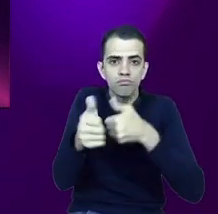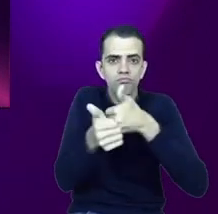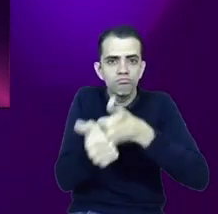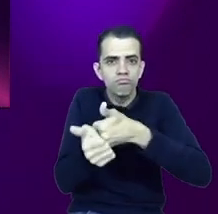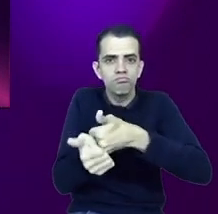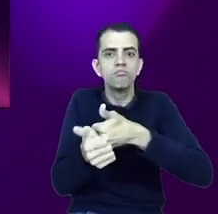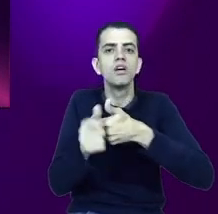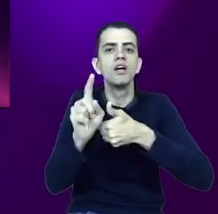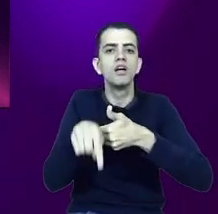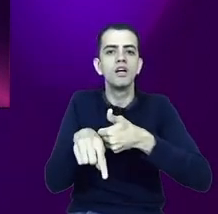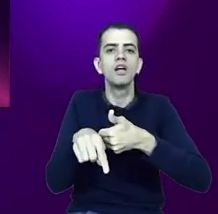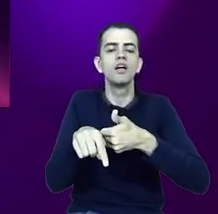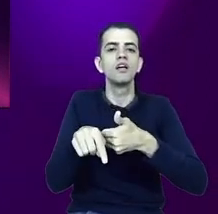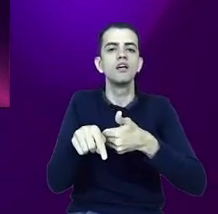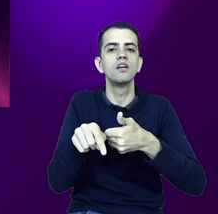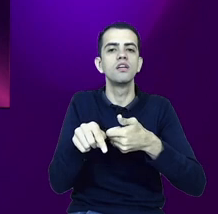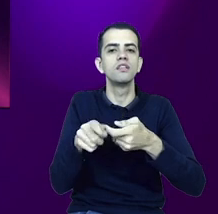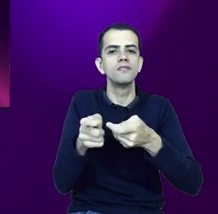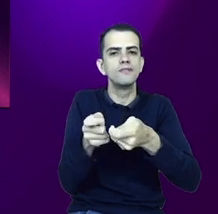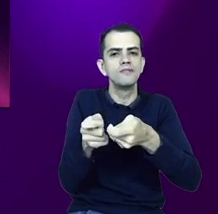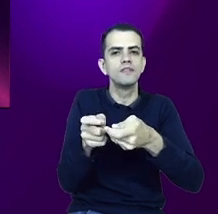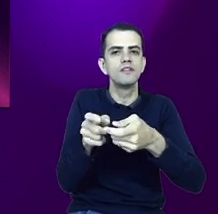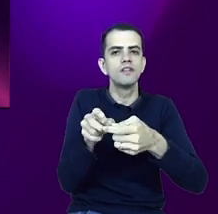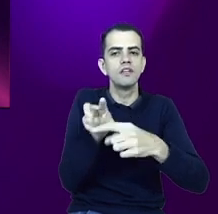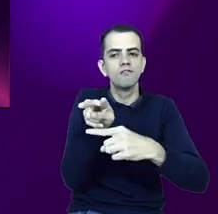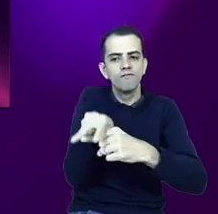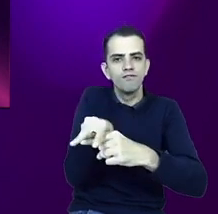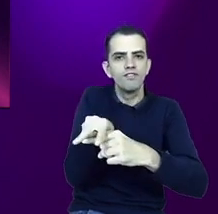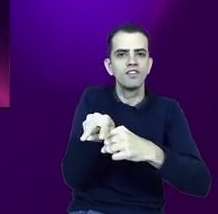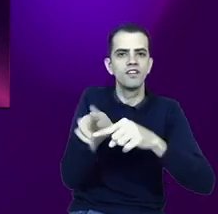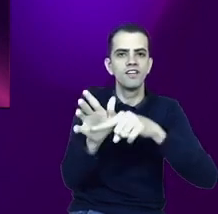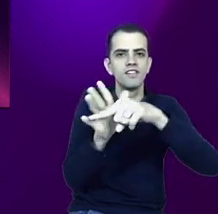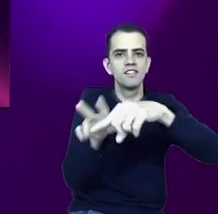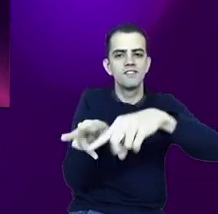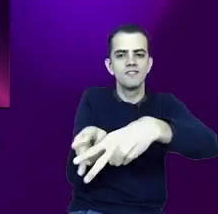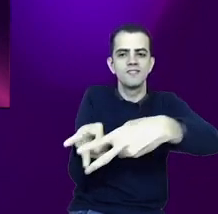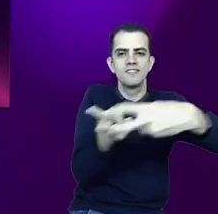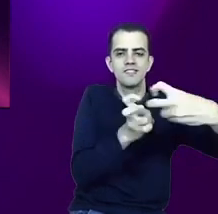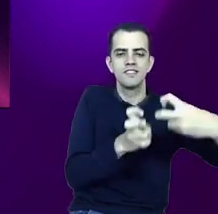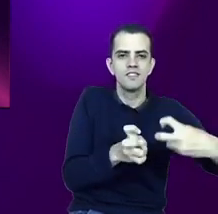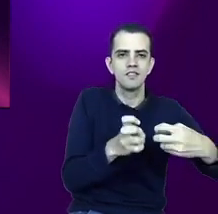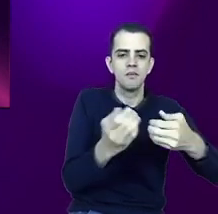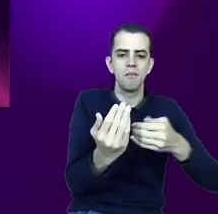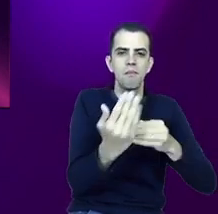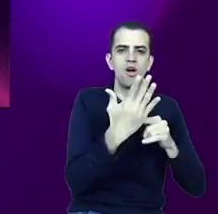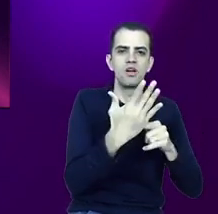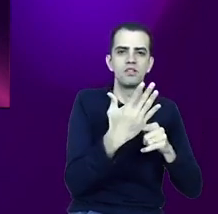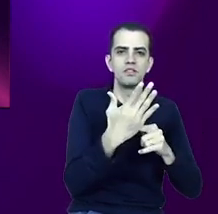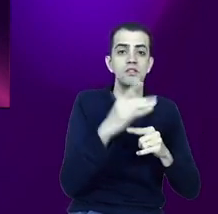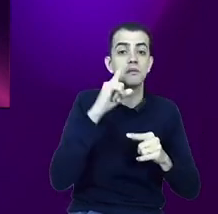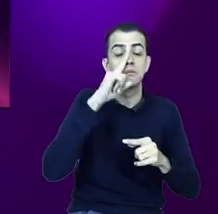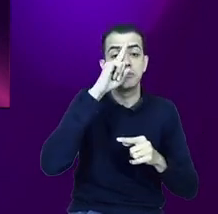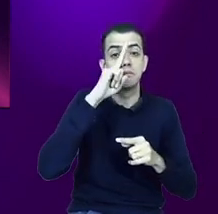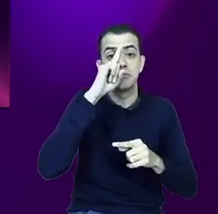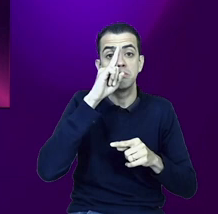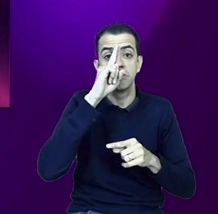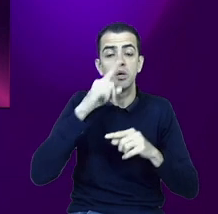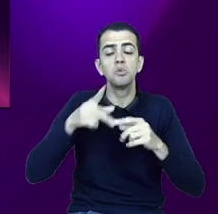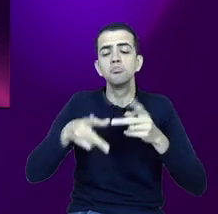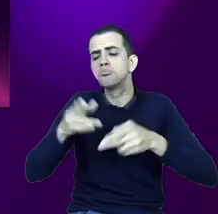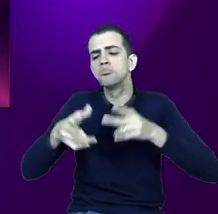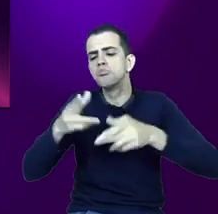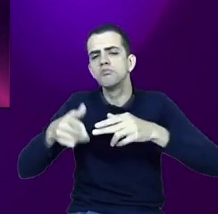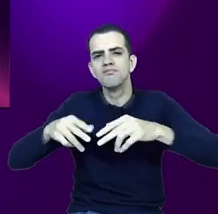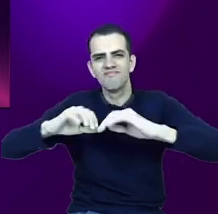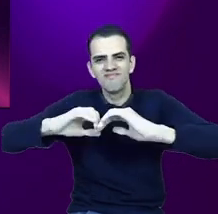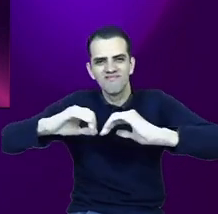e tem acrescentado muito com relação à nossa capacidade de prever o risco de uma lesão intraoperatória